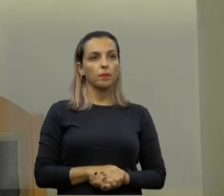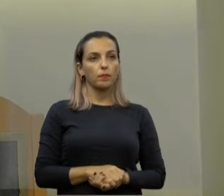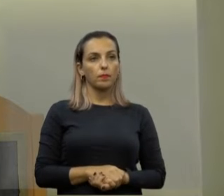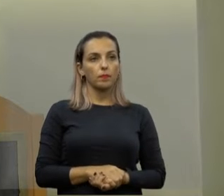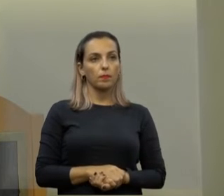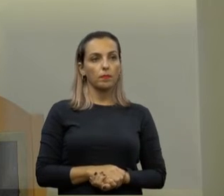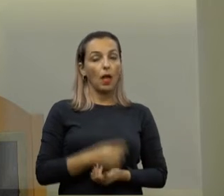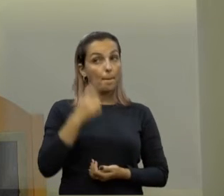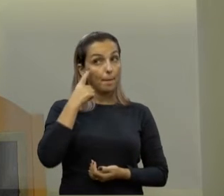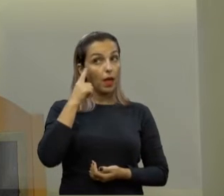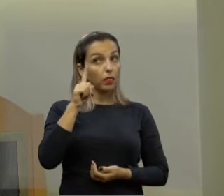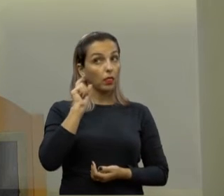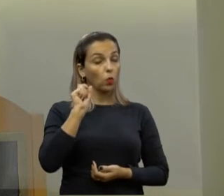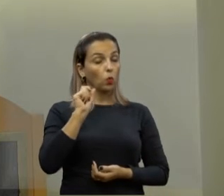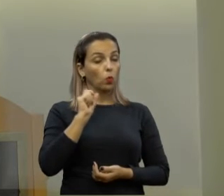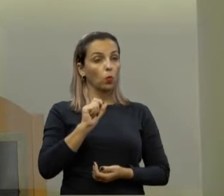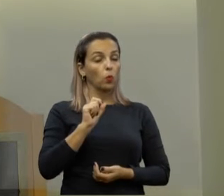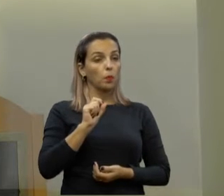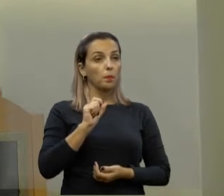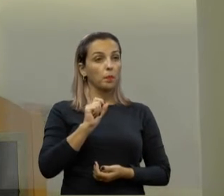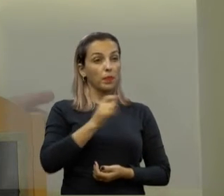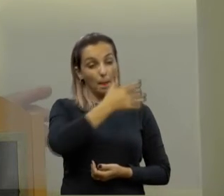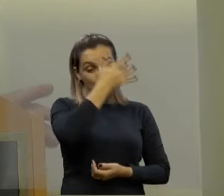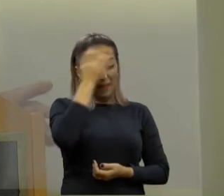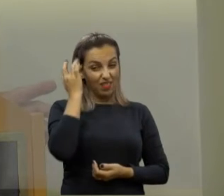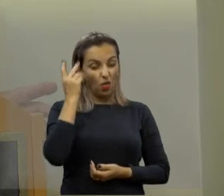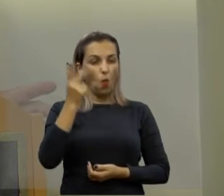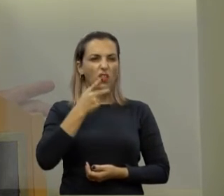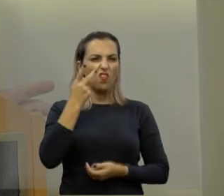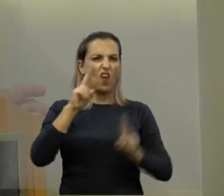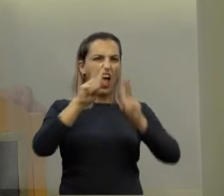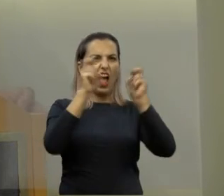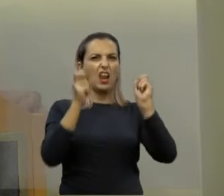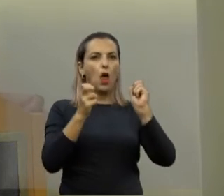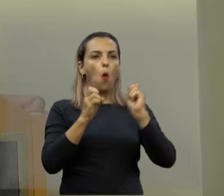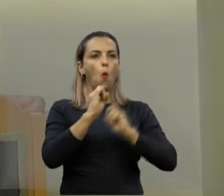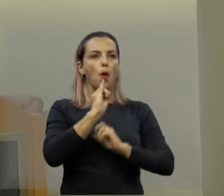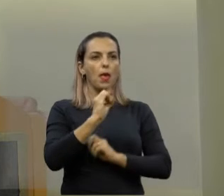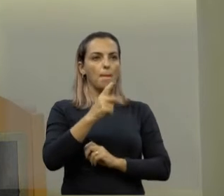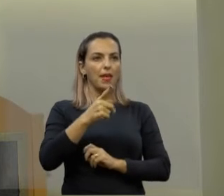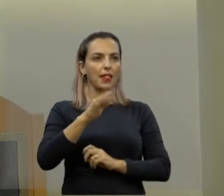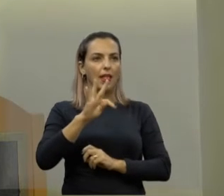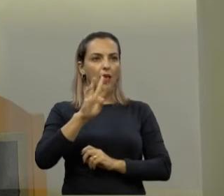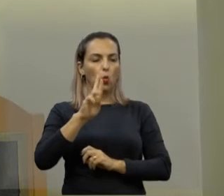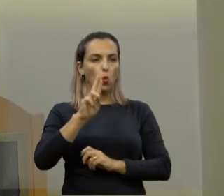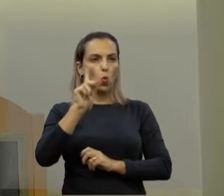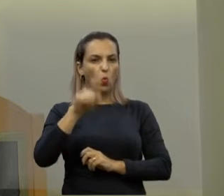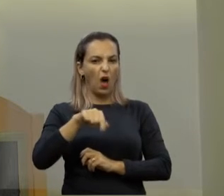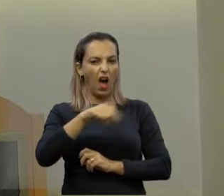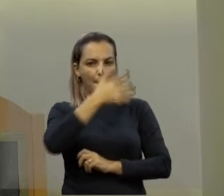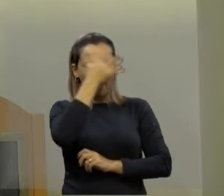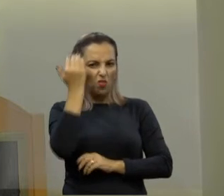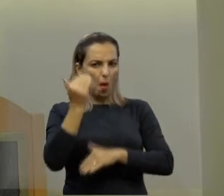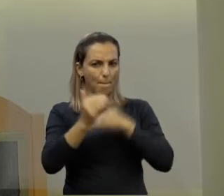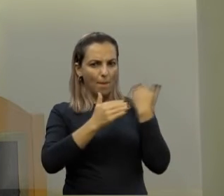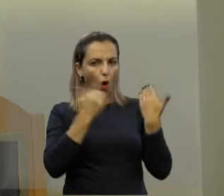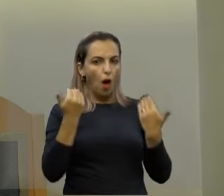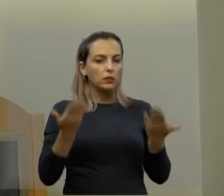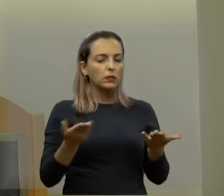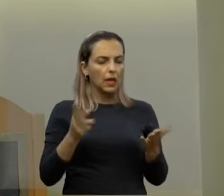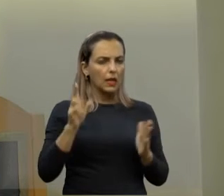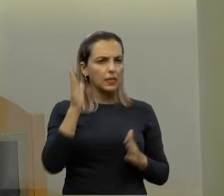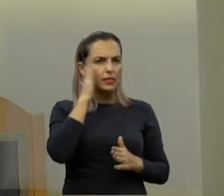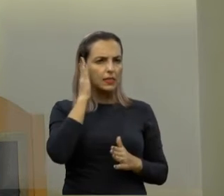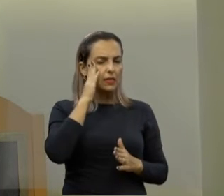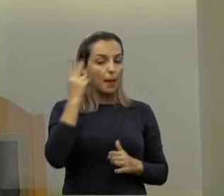é só para ter uma ideia essas pessoas que falam que é p tudo que todos os Portes sabe quanto